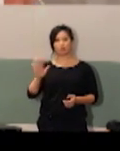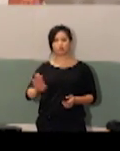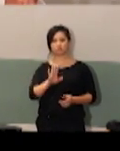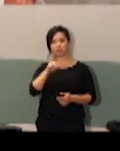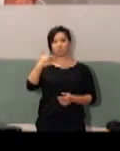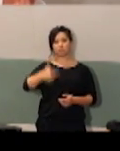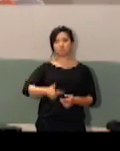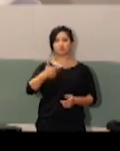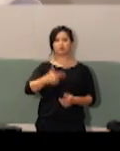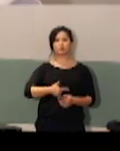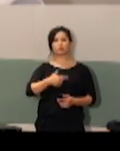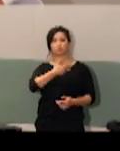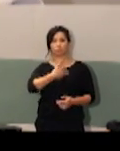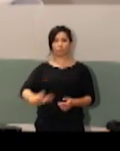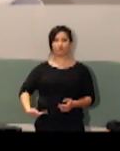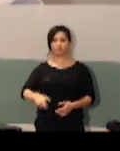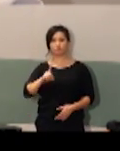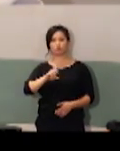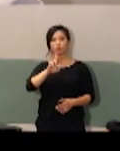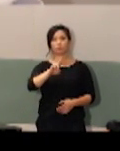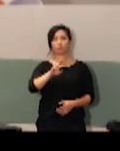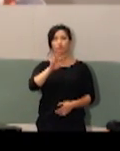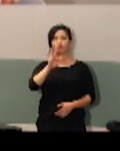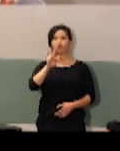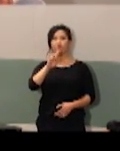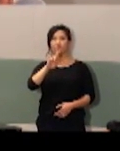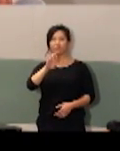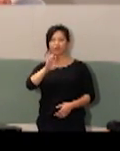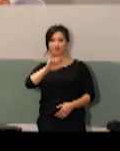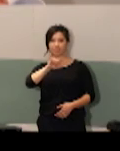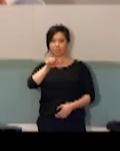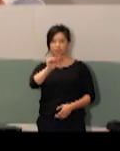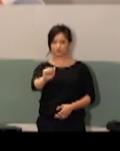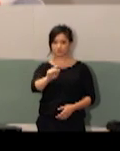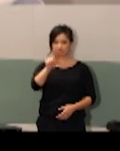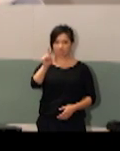é reconhecidamente um gestor de saúde